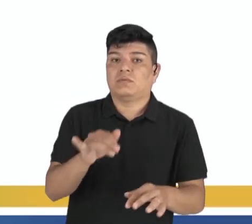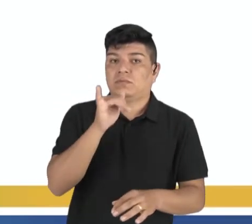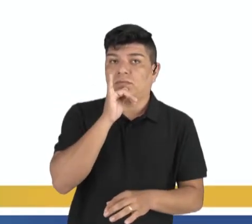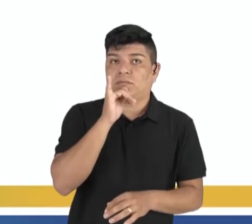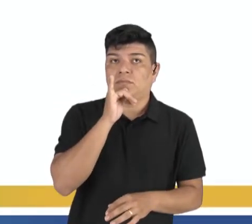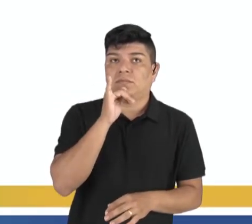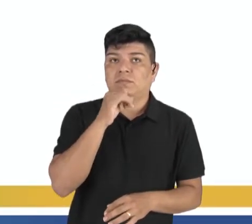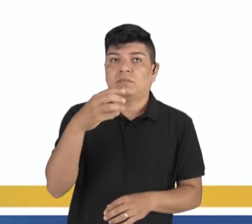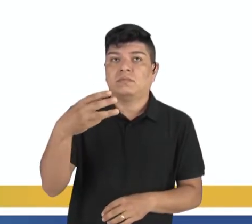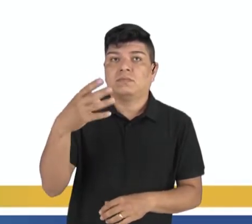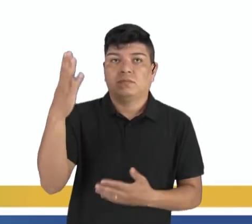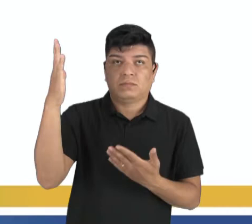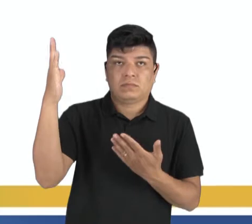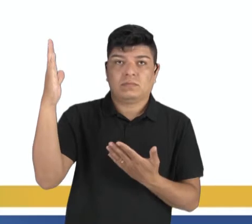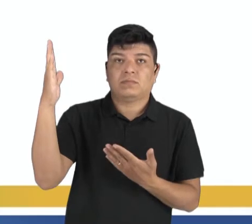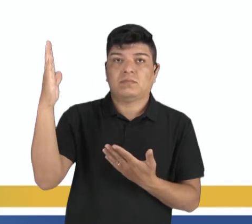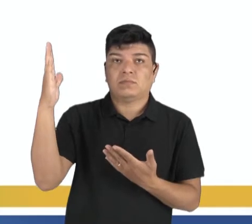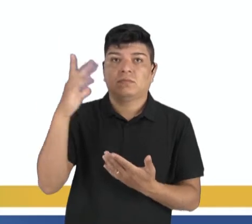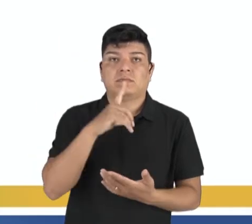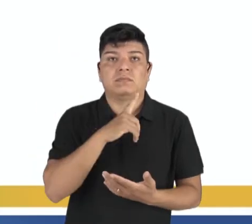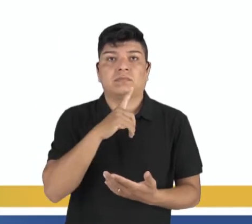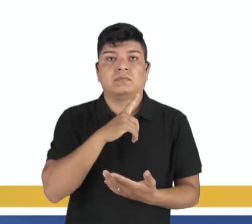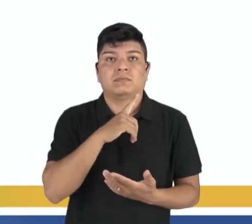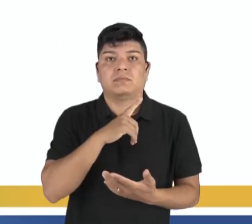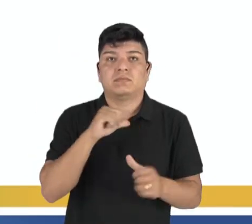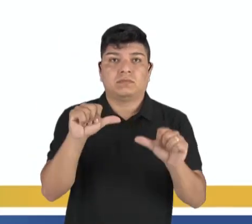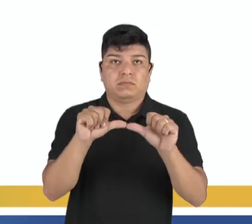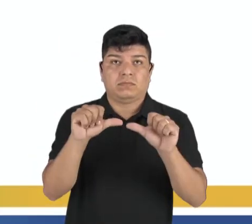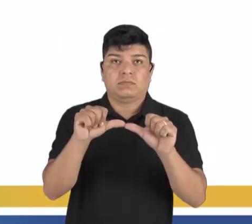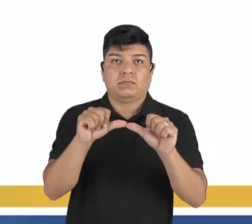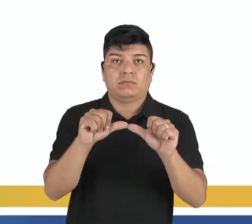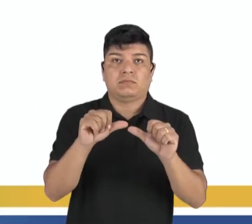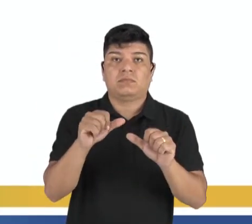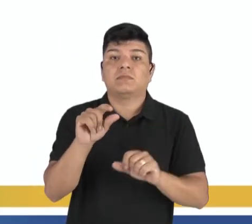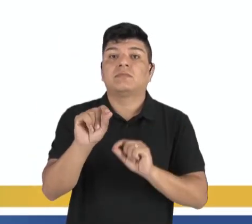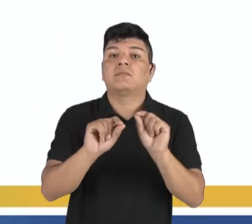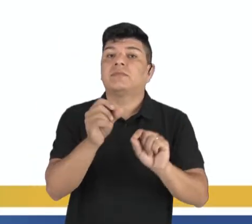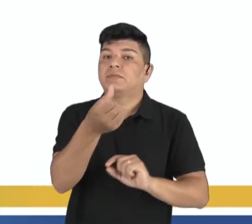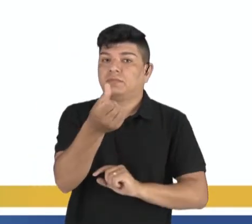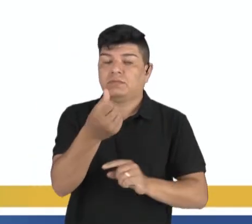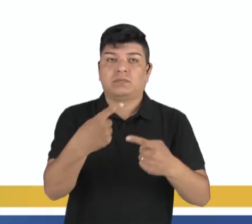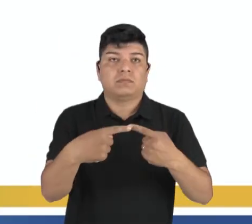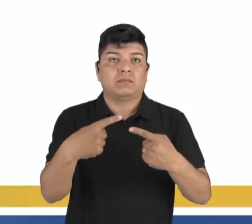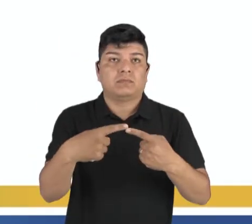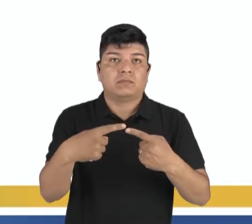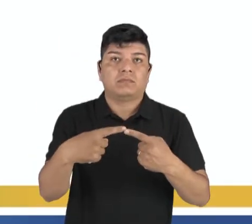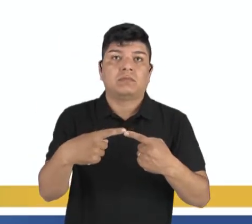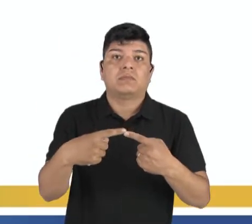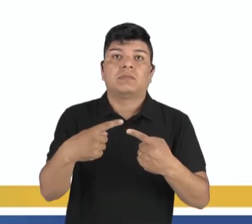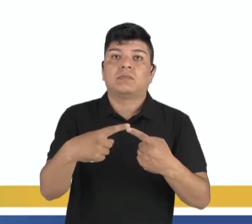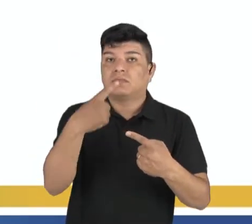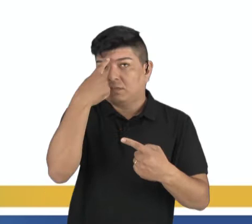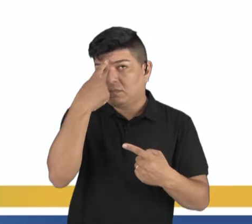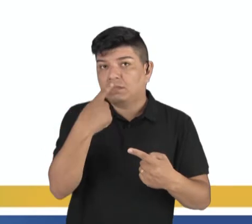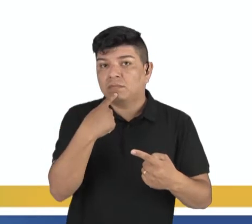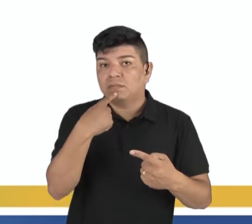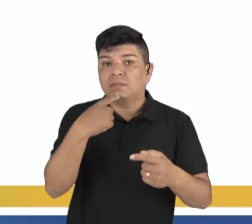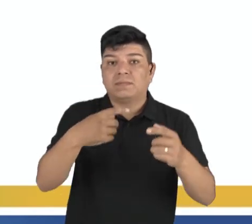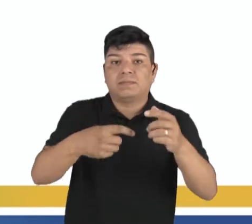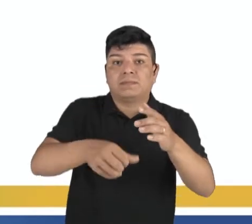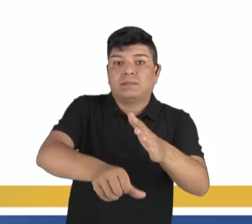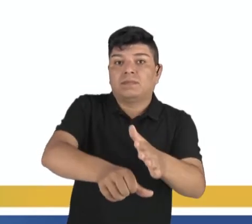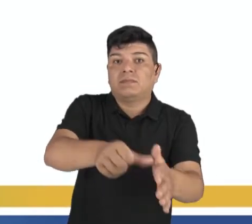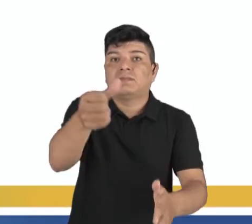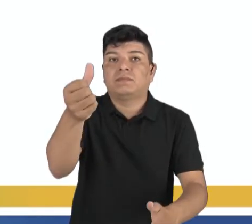último exemplo aqui nesse terceiro caso a gente tem uma simetria rotacional de ordem 6:00 porque o que essa figura teve que rodar